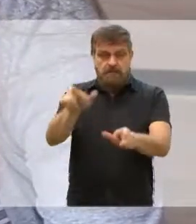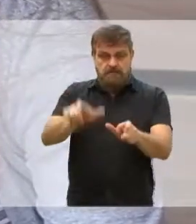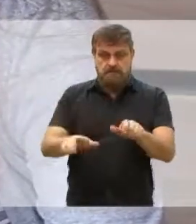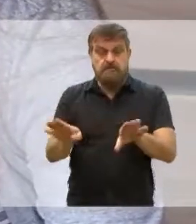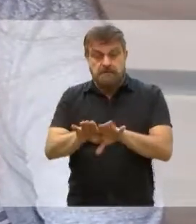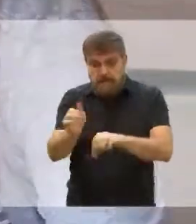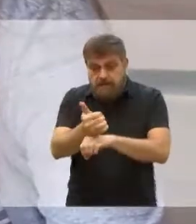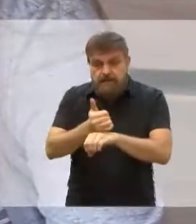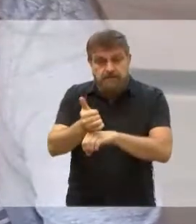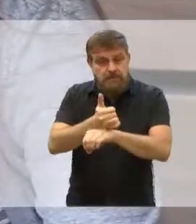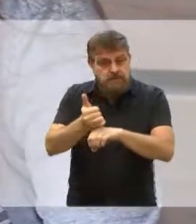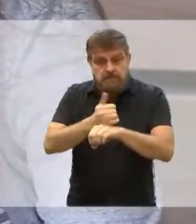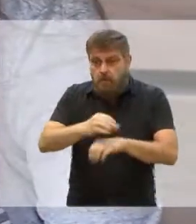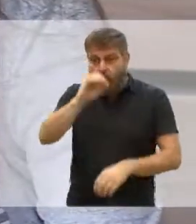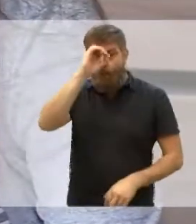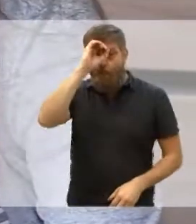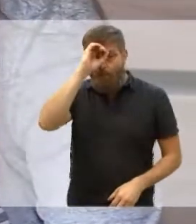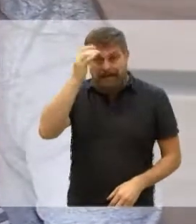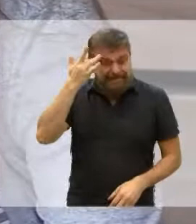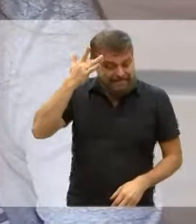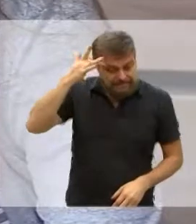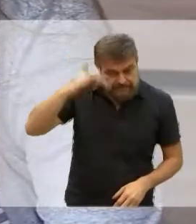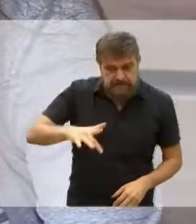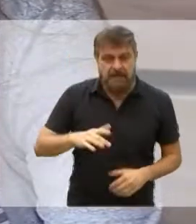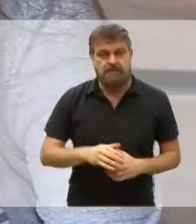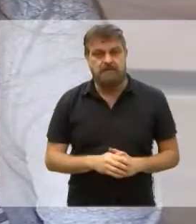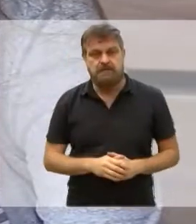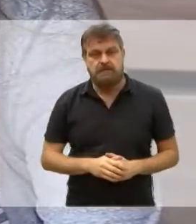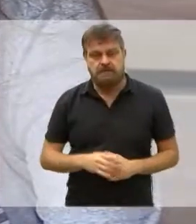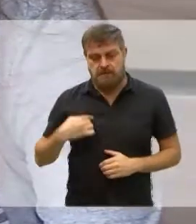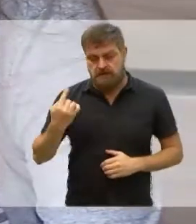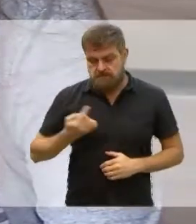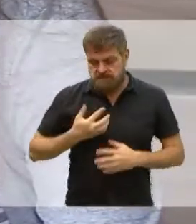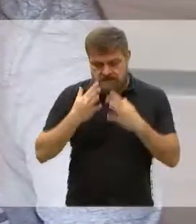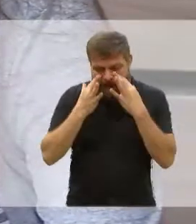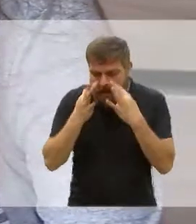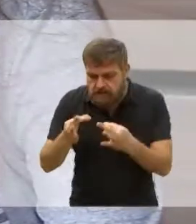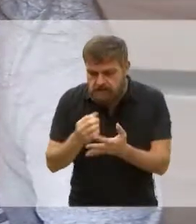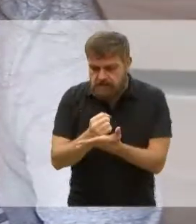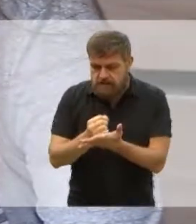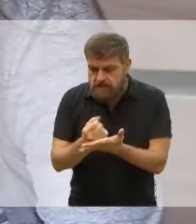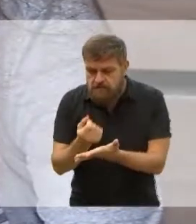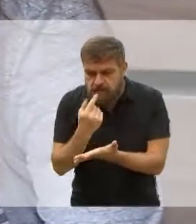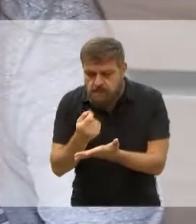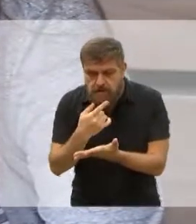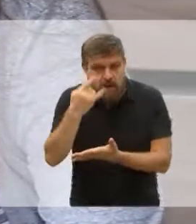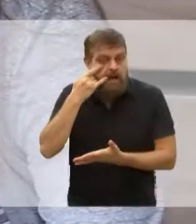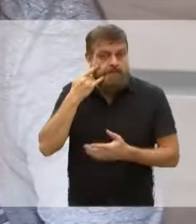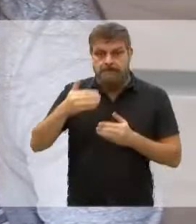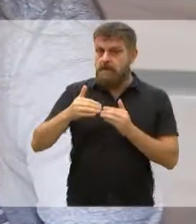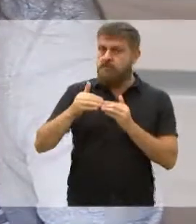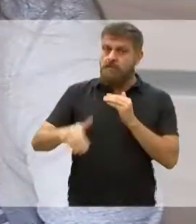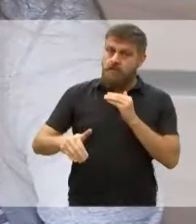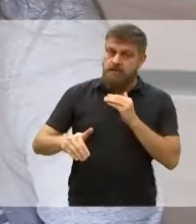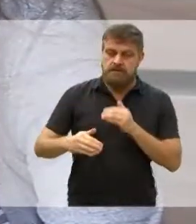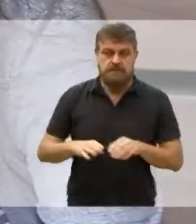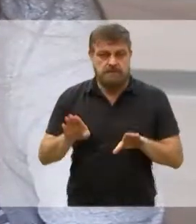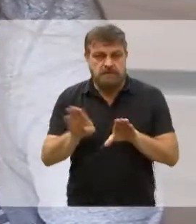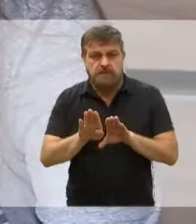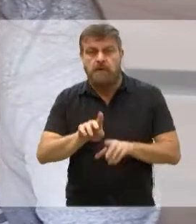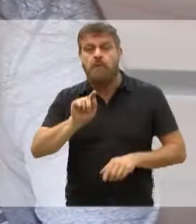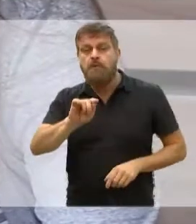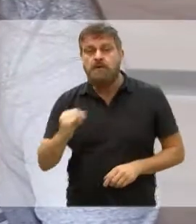as pessoas, às vezes até profissionais mesmo, não sabem, né? Então a gente tem que estar atento à medicação que o Down não pode,